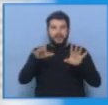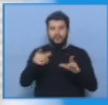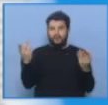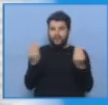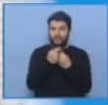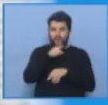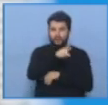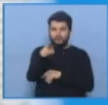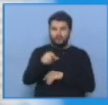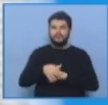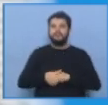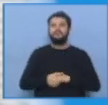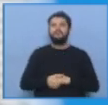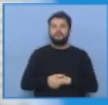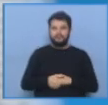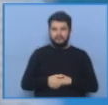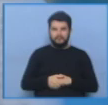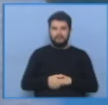também convosco.